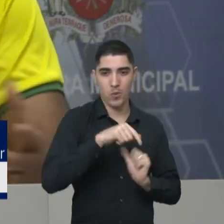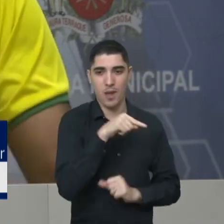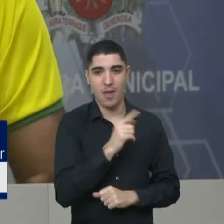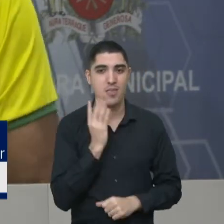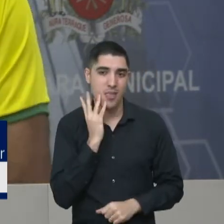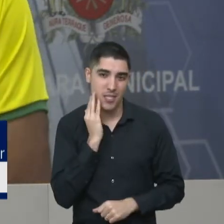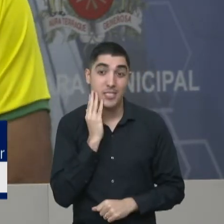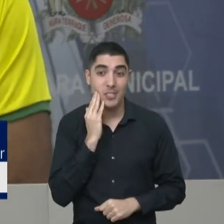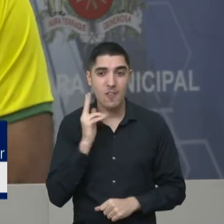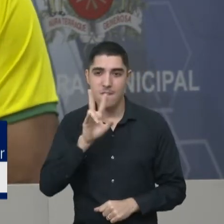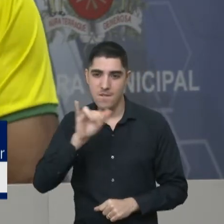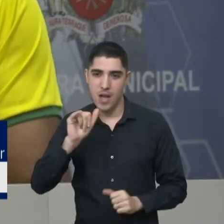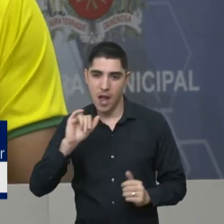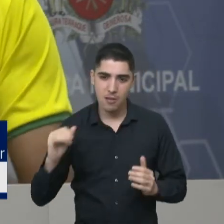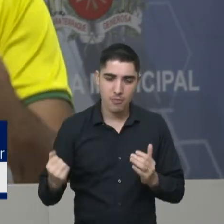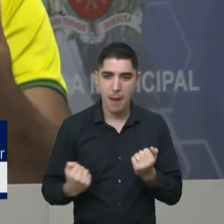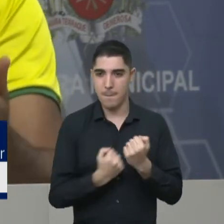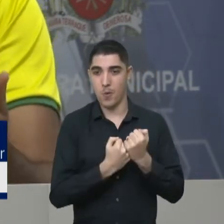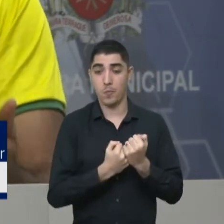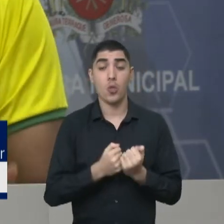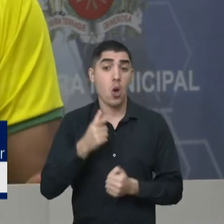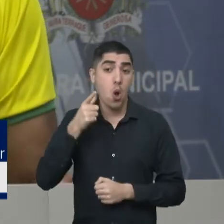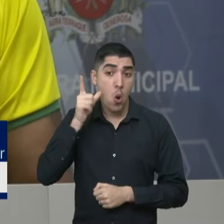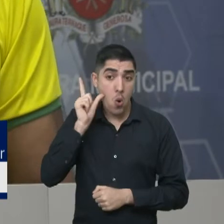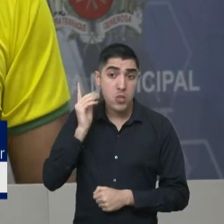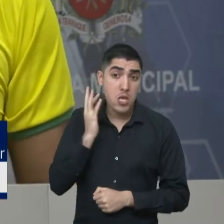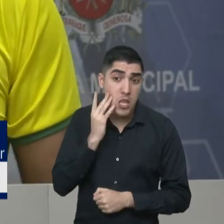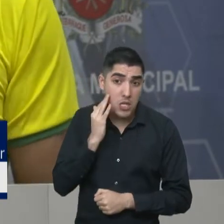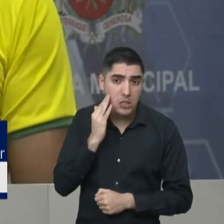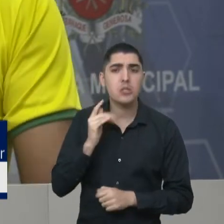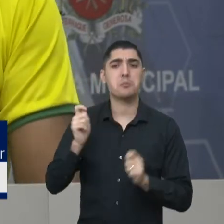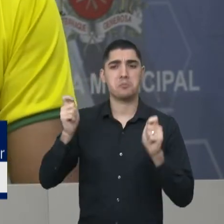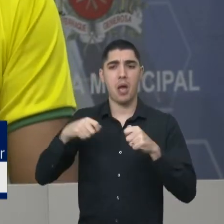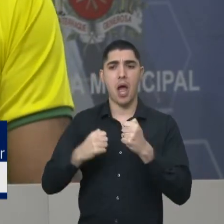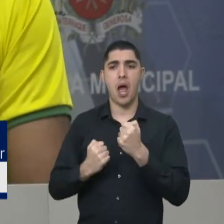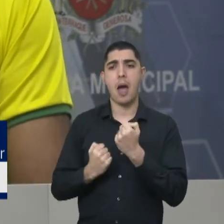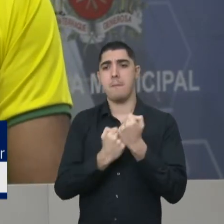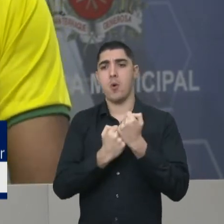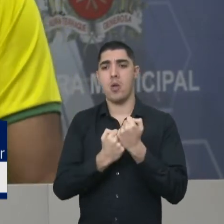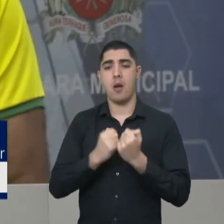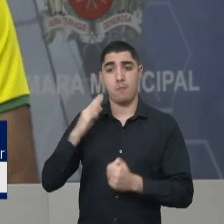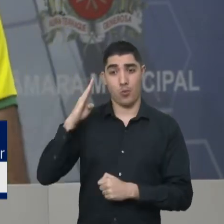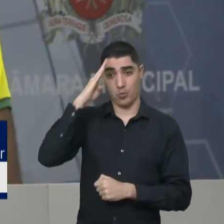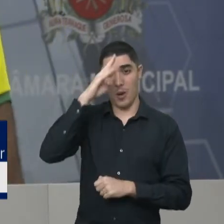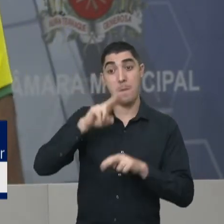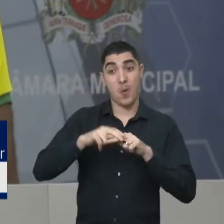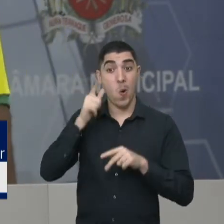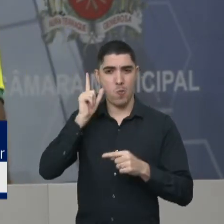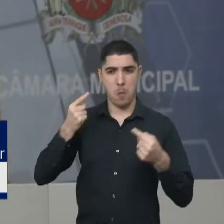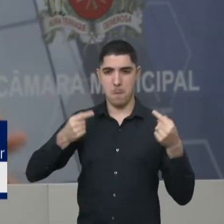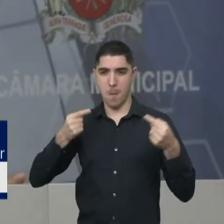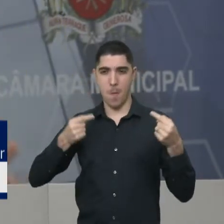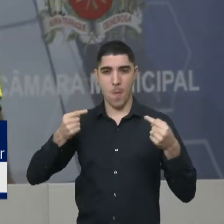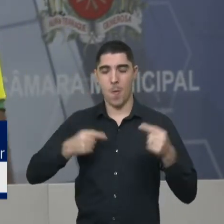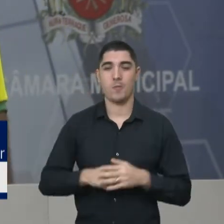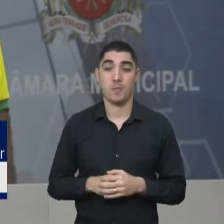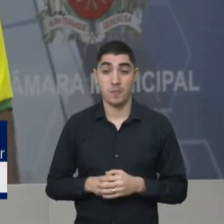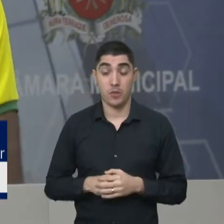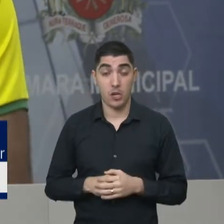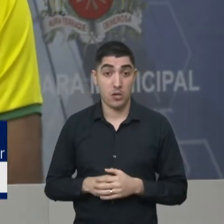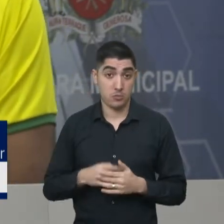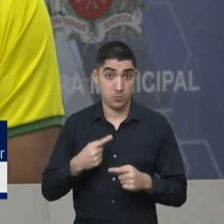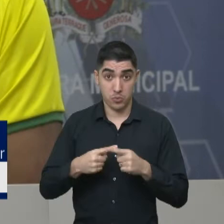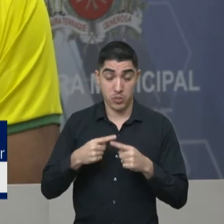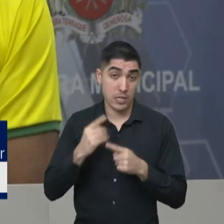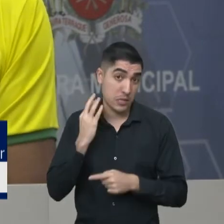certeza, o Tarcísio conseguiu ajudar o presidente Bolsonaro através do debate. Porque hoje o Tarcísio, estando no segundo